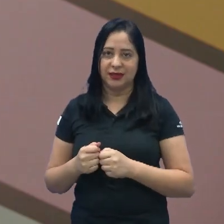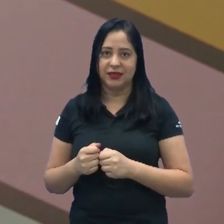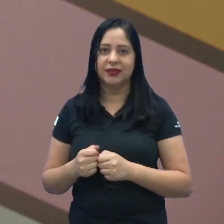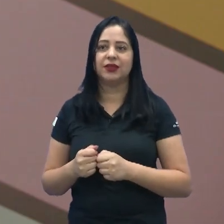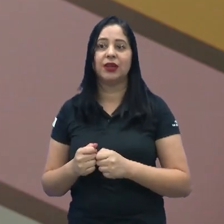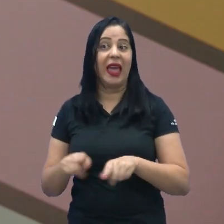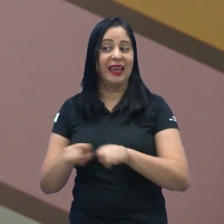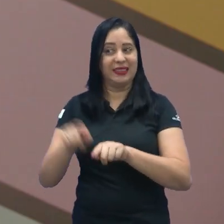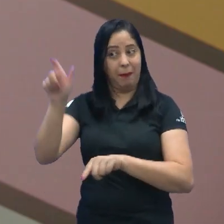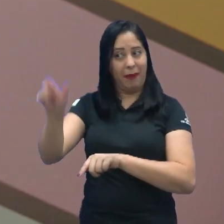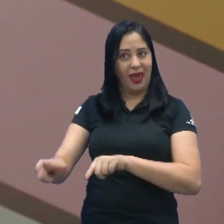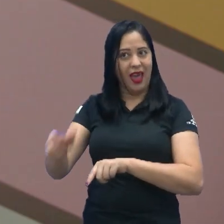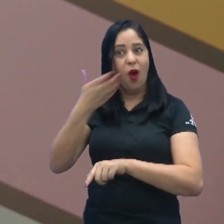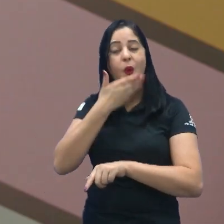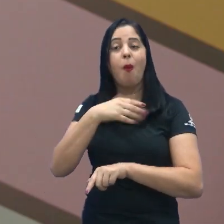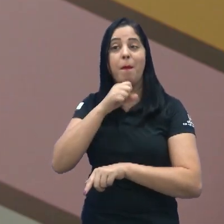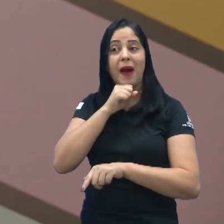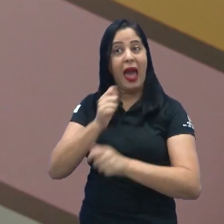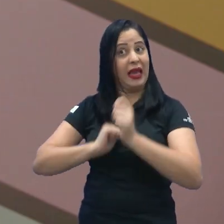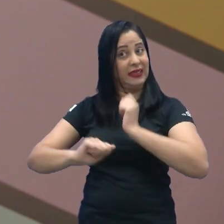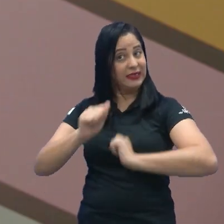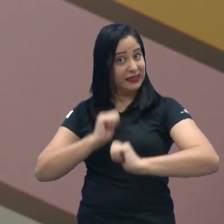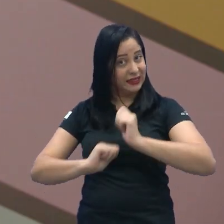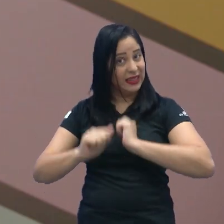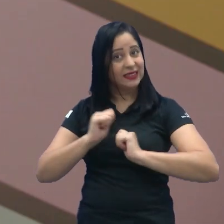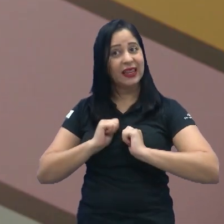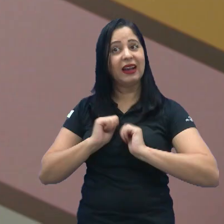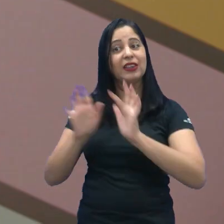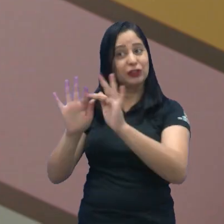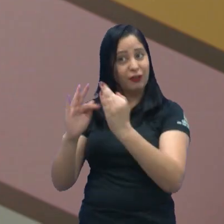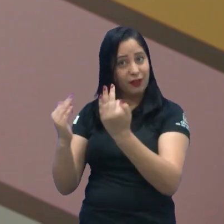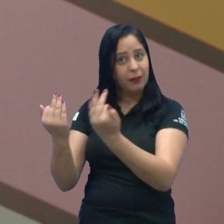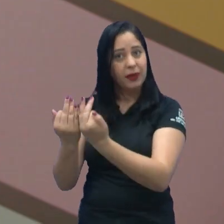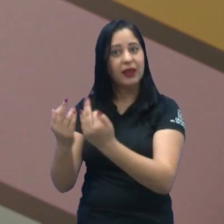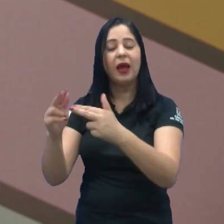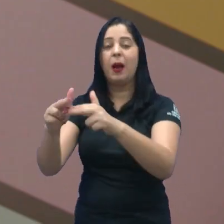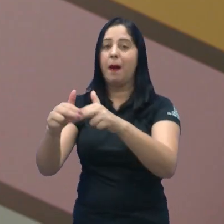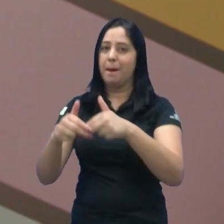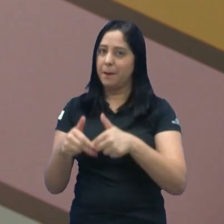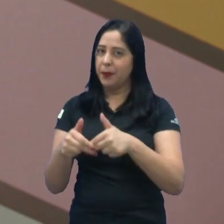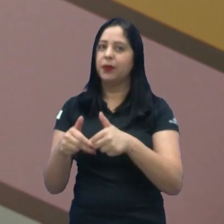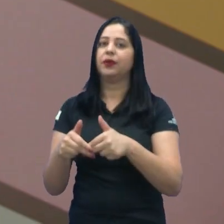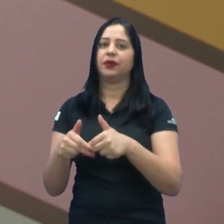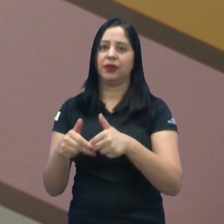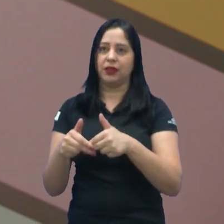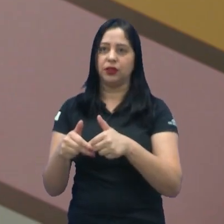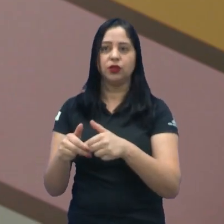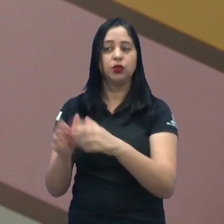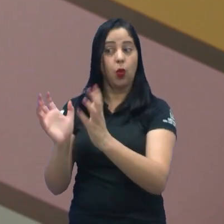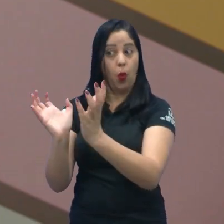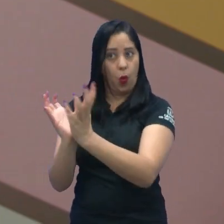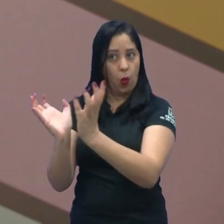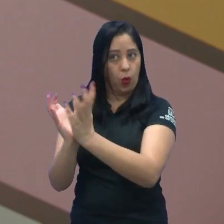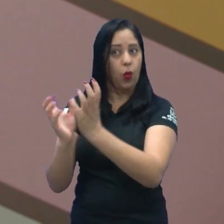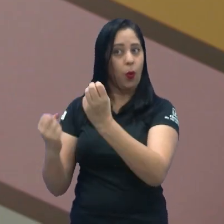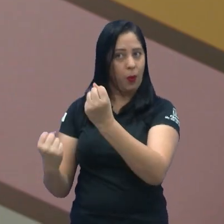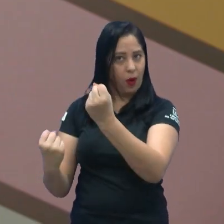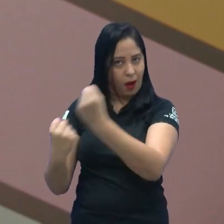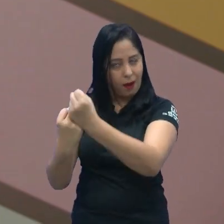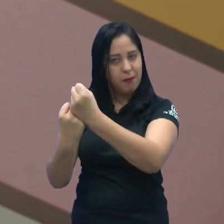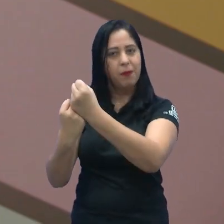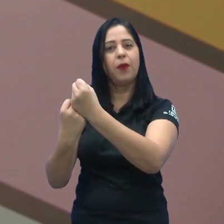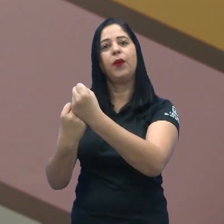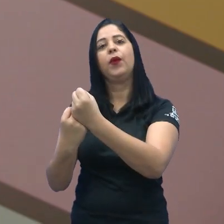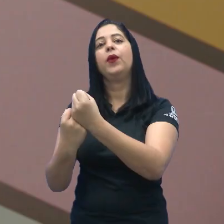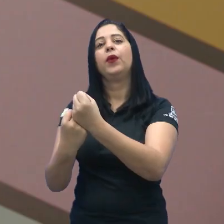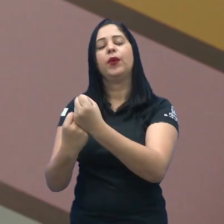desse parceiro que está ali também e das pessoas que estão ao redor. Por isso que eu gosto muito de falar que a rede de apoio, ela precisa ser olhada